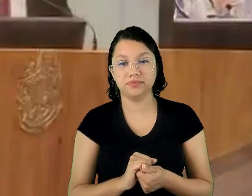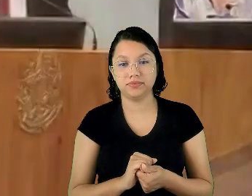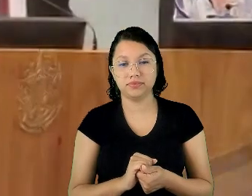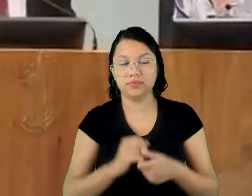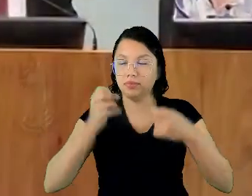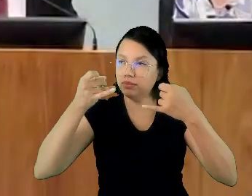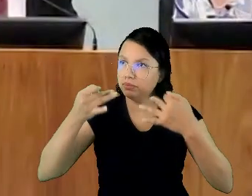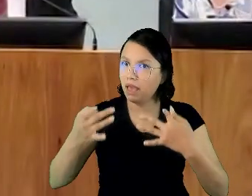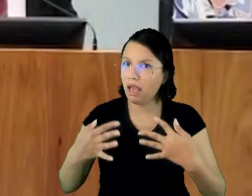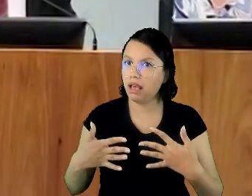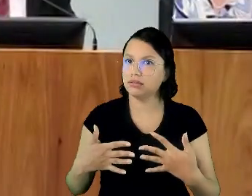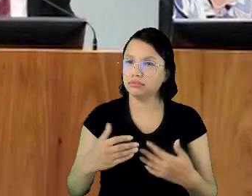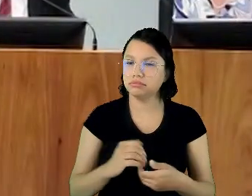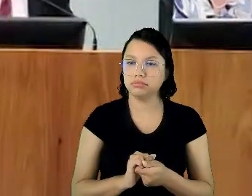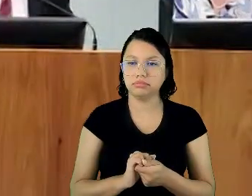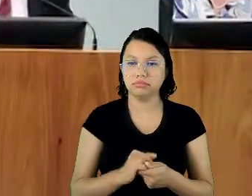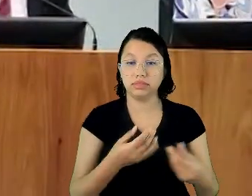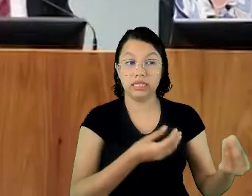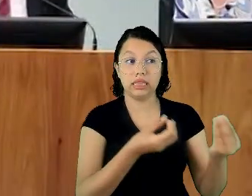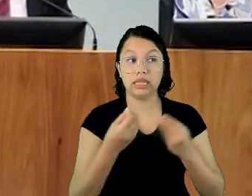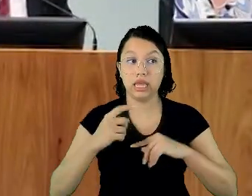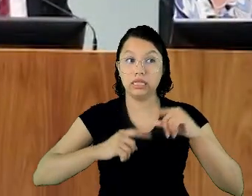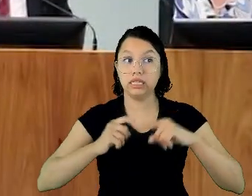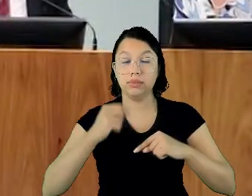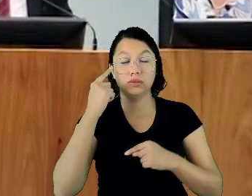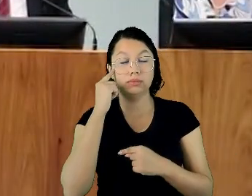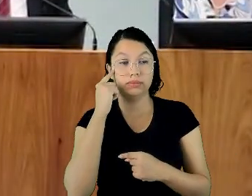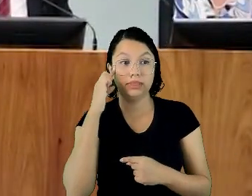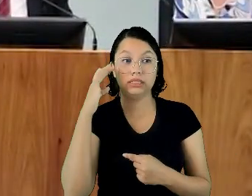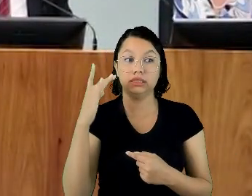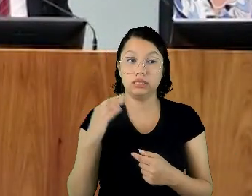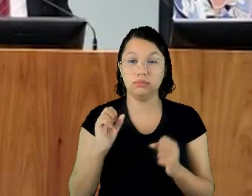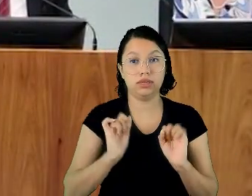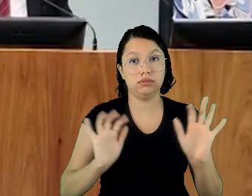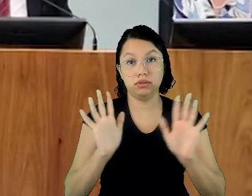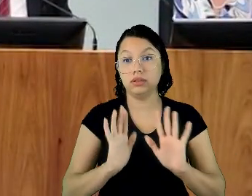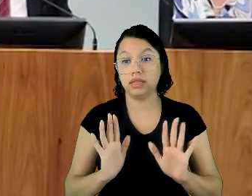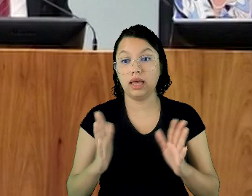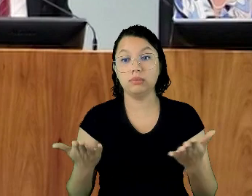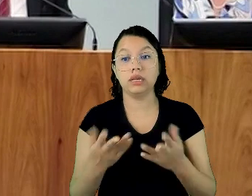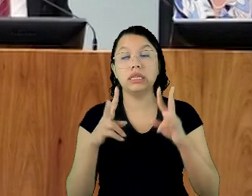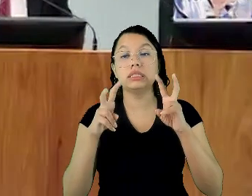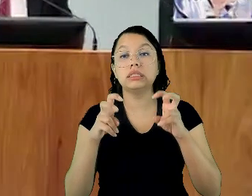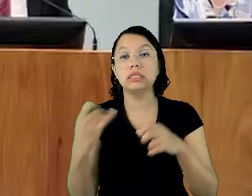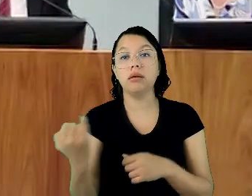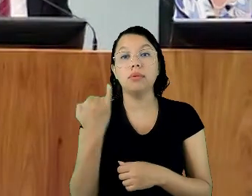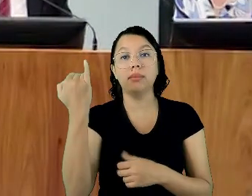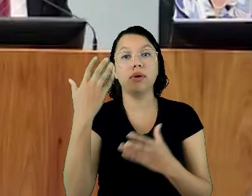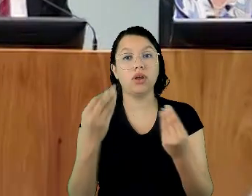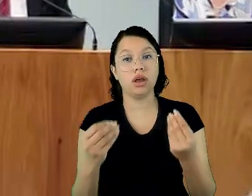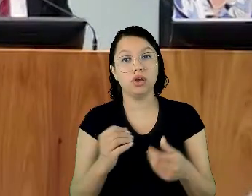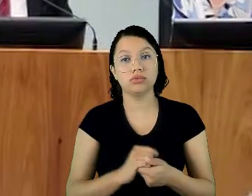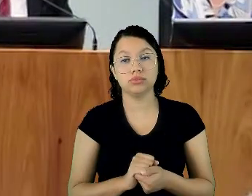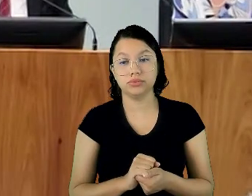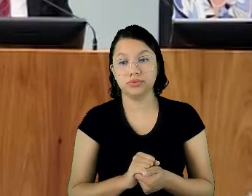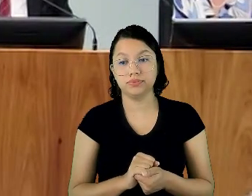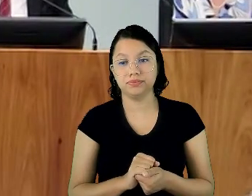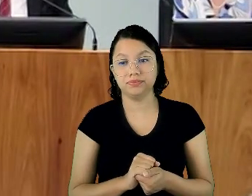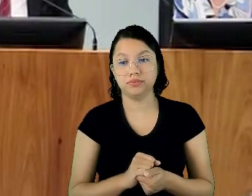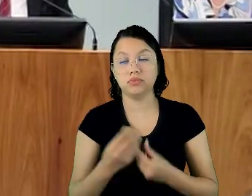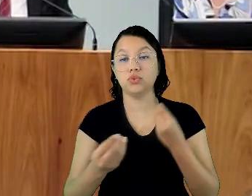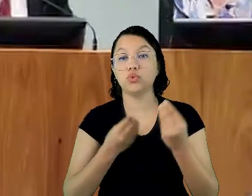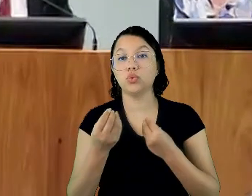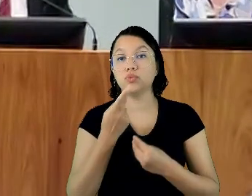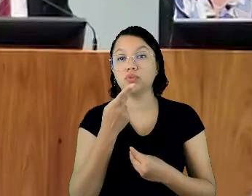elementos de reflexão, evidentemente, sobre um tema tão importante que, como ressaltado, impactará